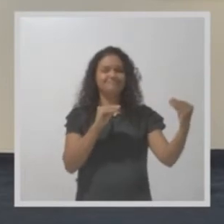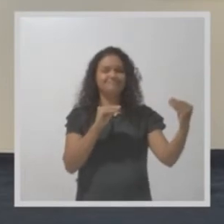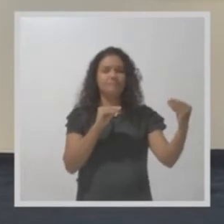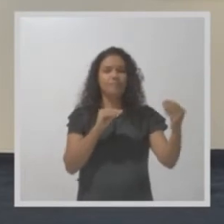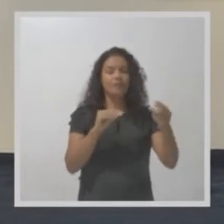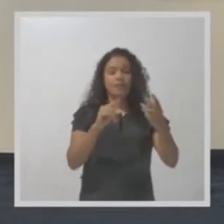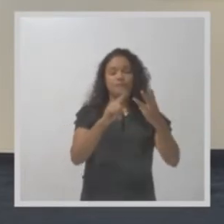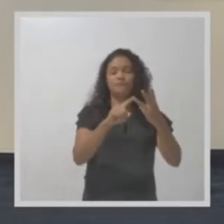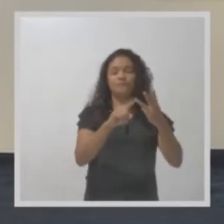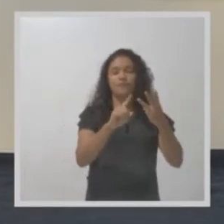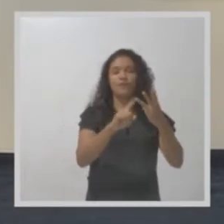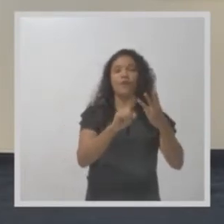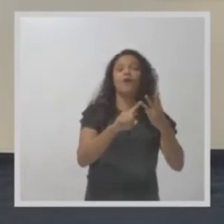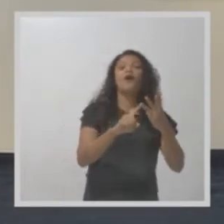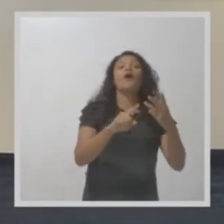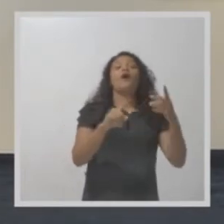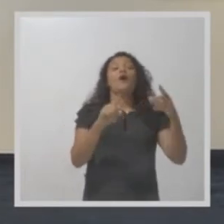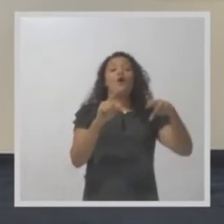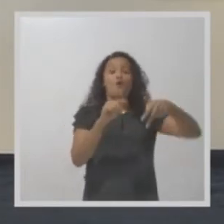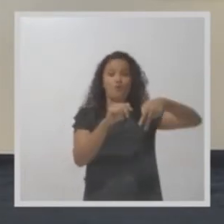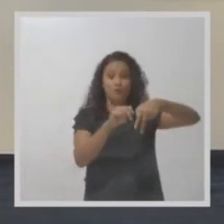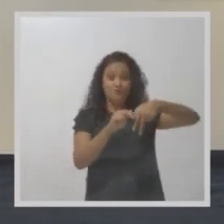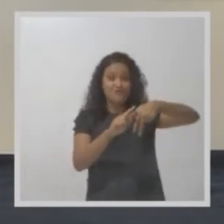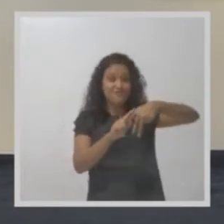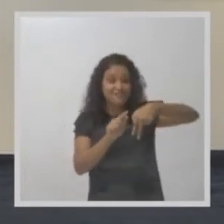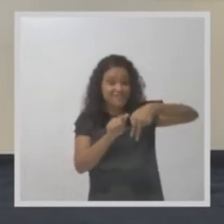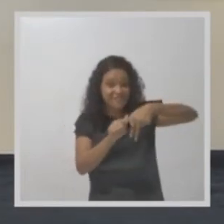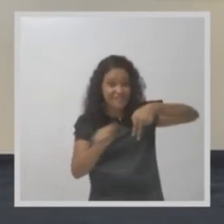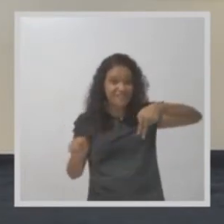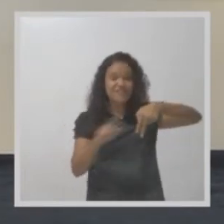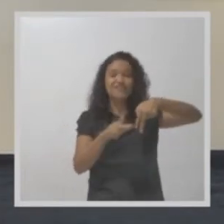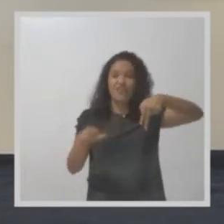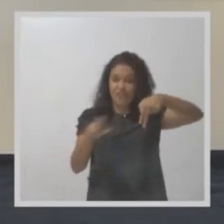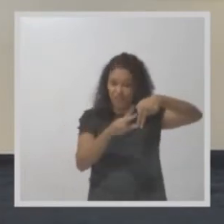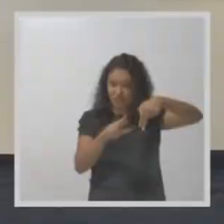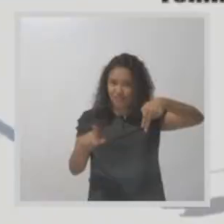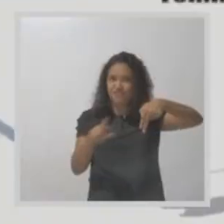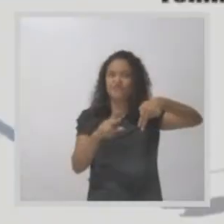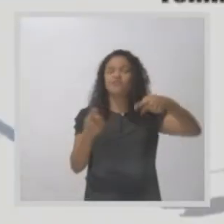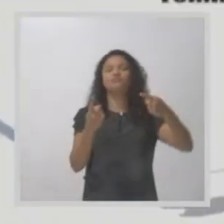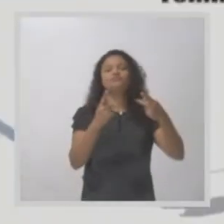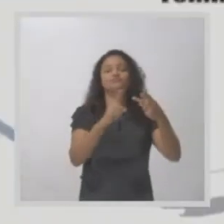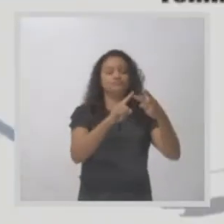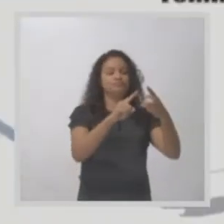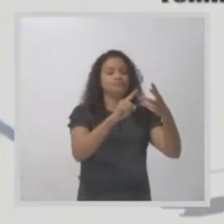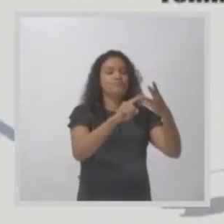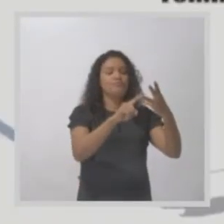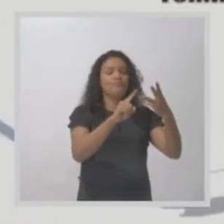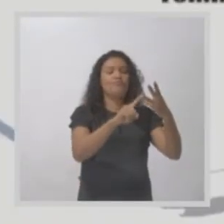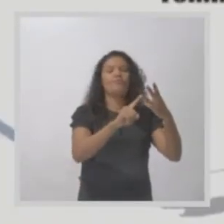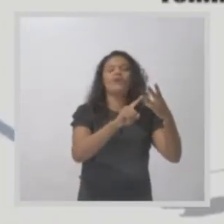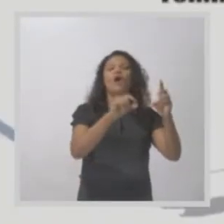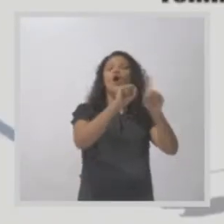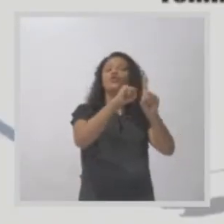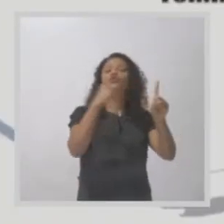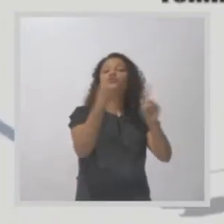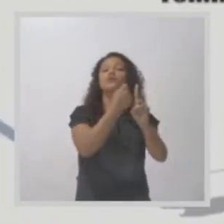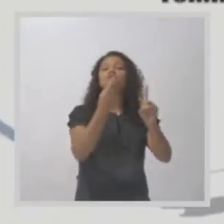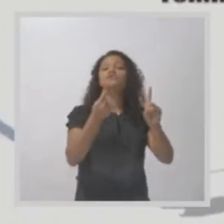se tem diferença. A situação socioeconômica, como nós já conversamos, o